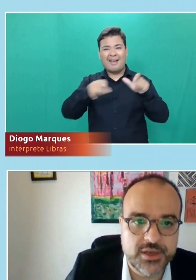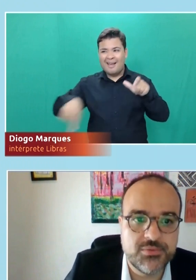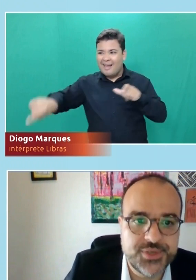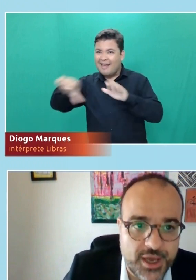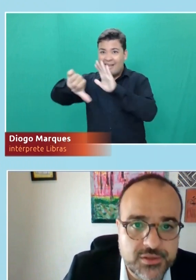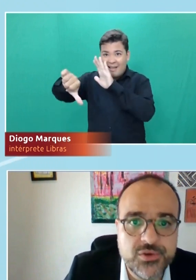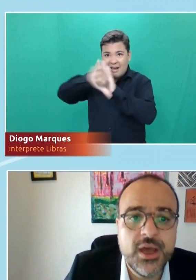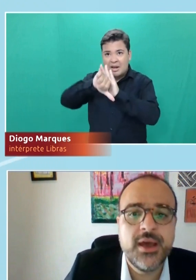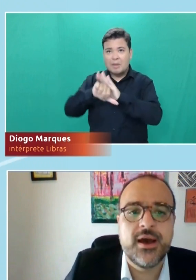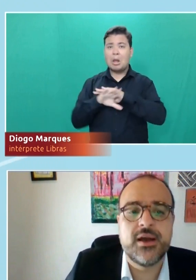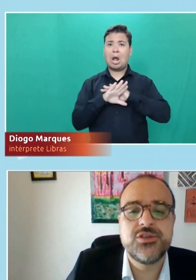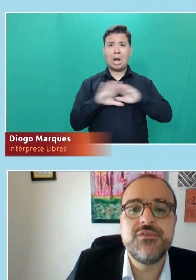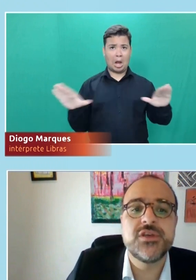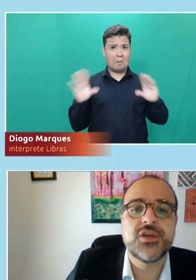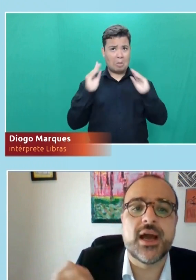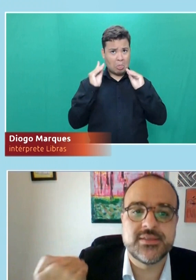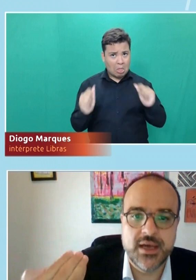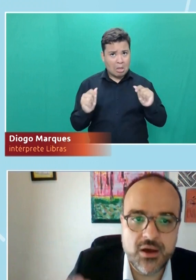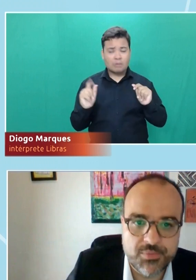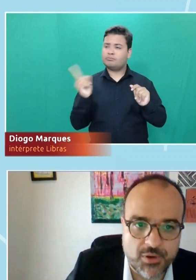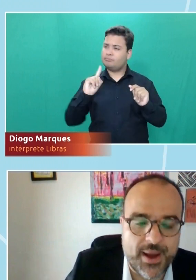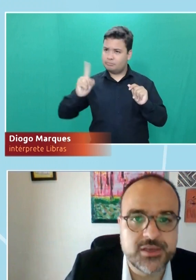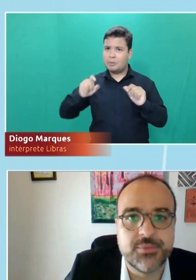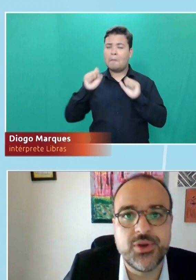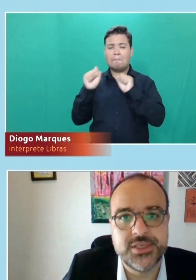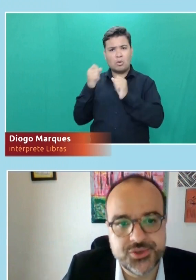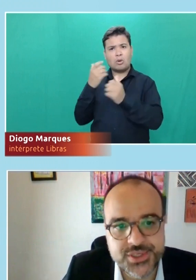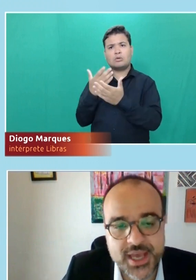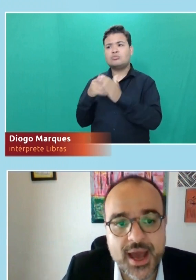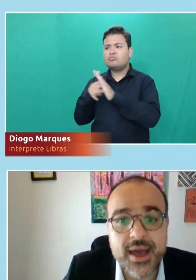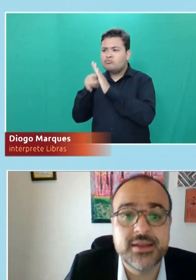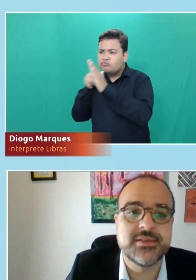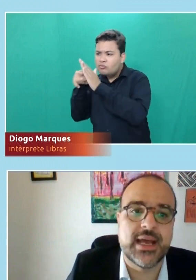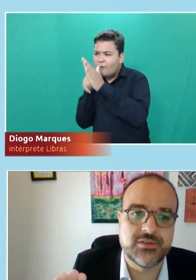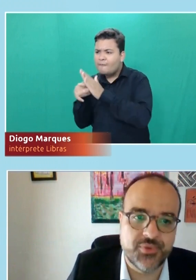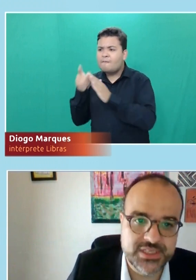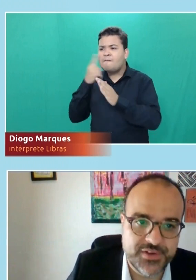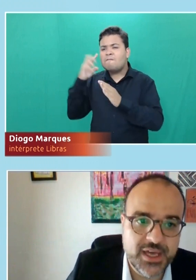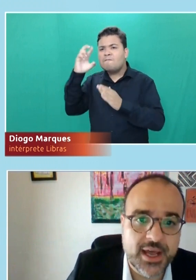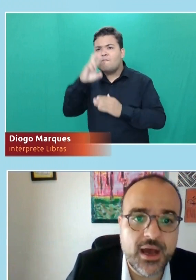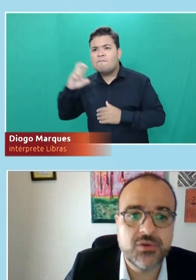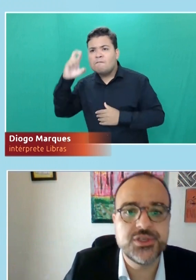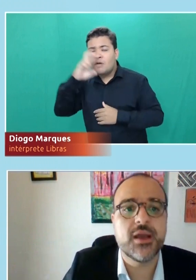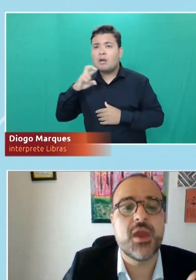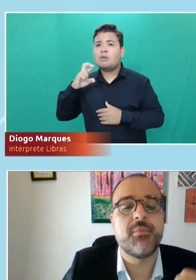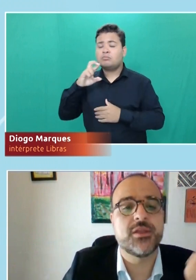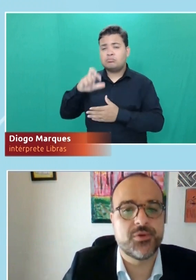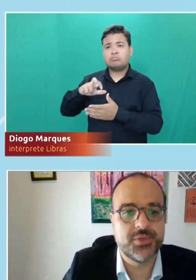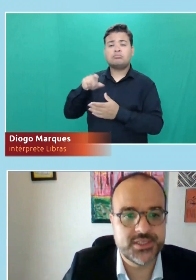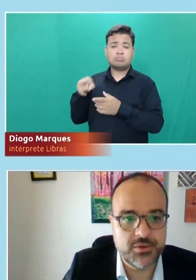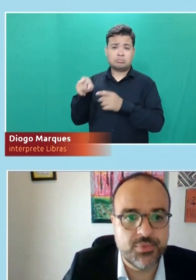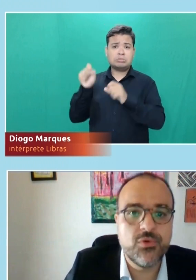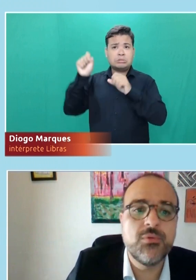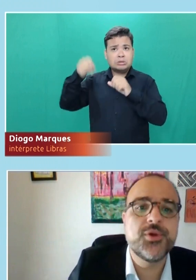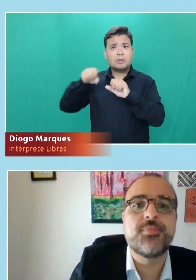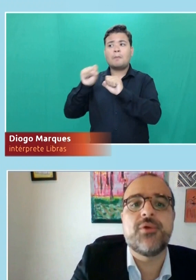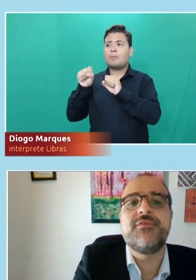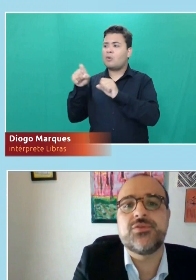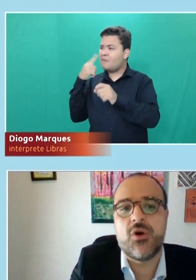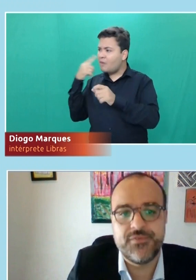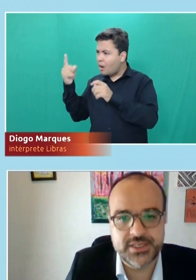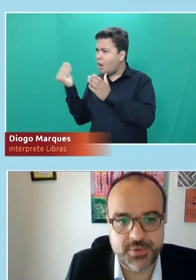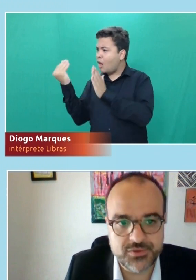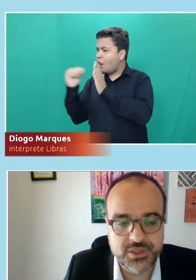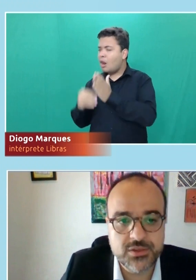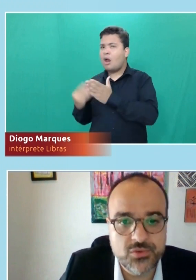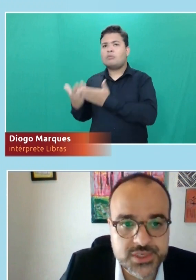ainda podem ser objeto de investigação por parte da Polícia Judiciária, nesse caso a Polícia Federal, de encaminhamento para o Ministério Público, para